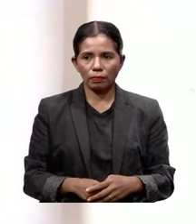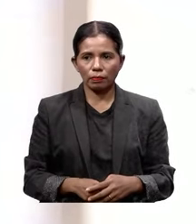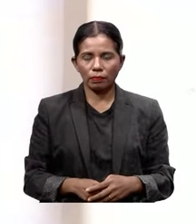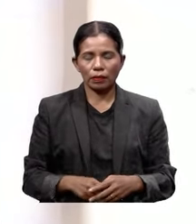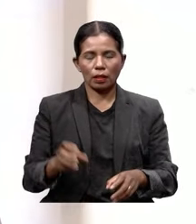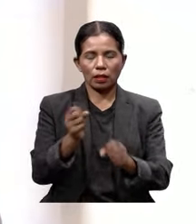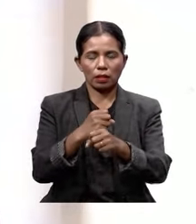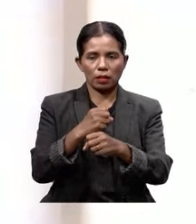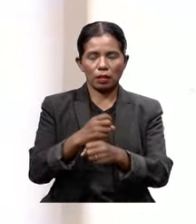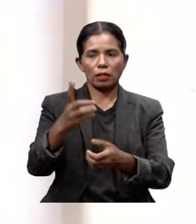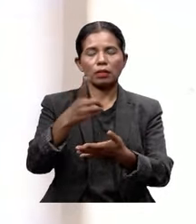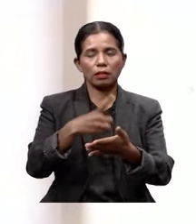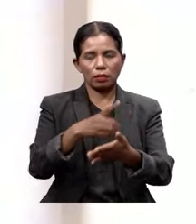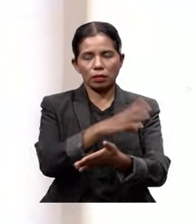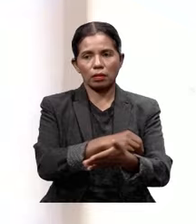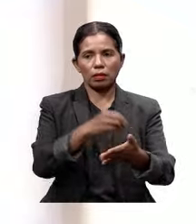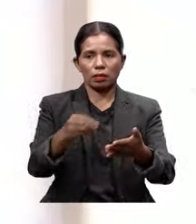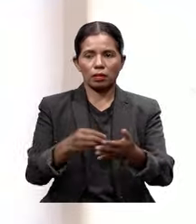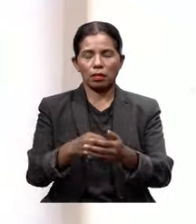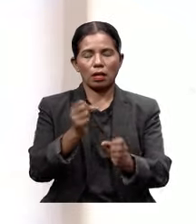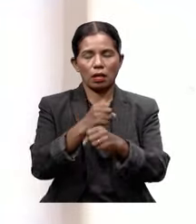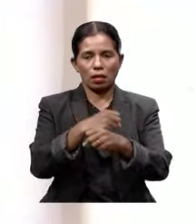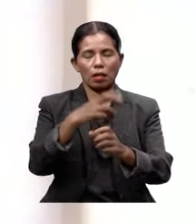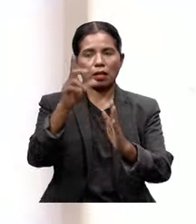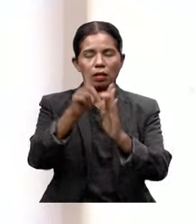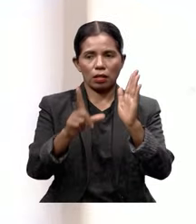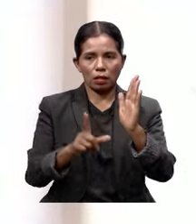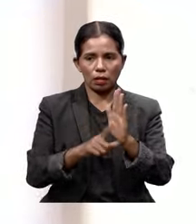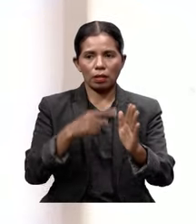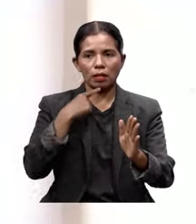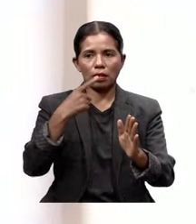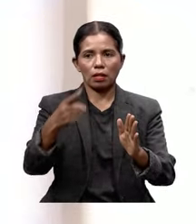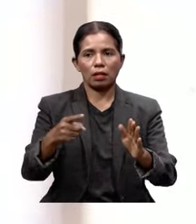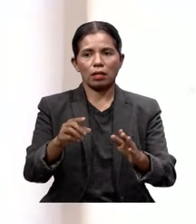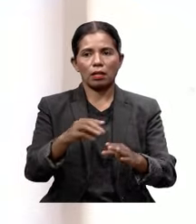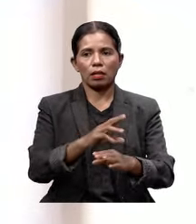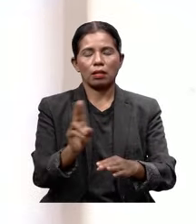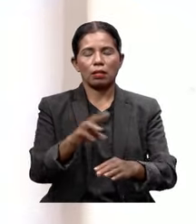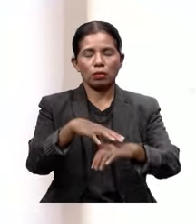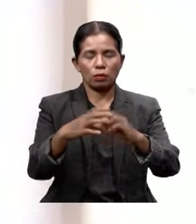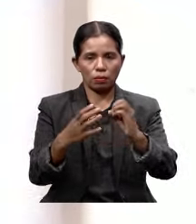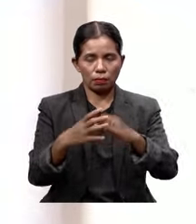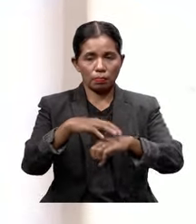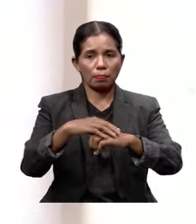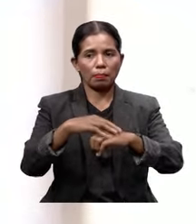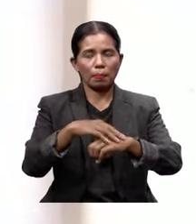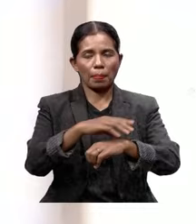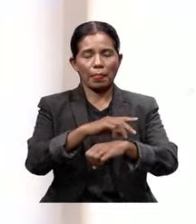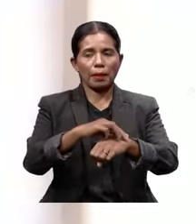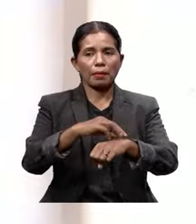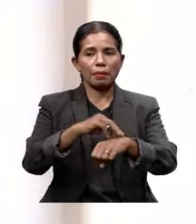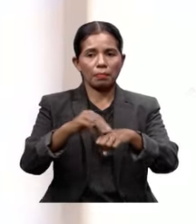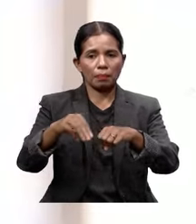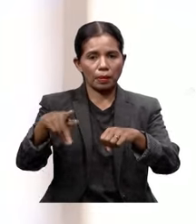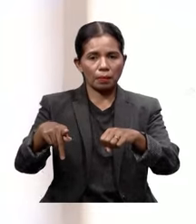demarca no discutir e a mapa ele bolo de mapa usarai agora a tu descobre se estou sendo